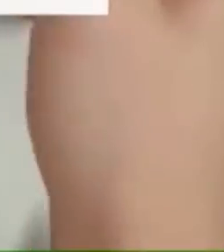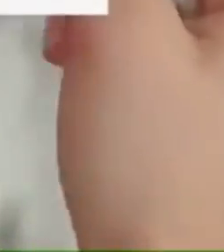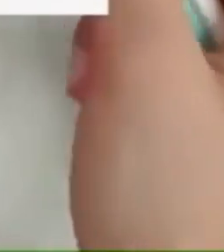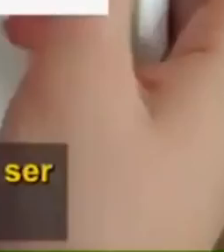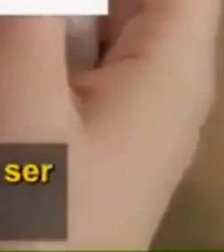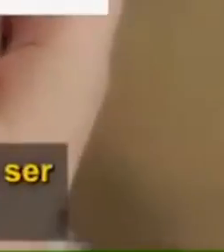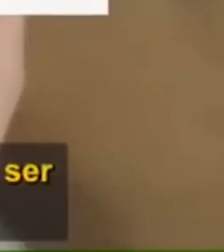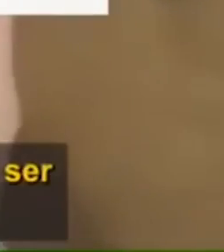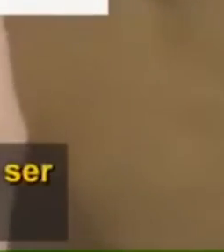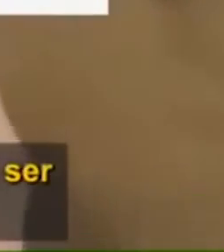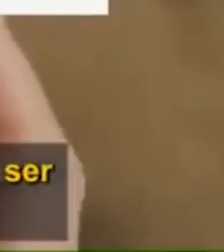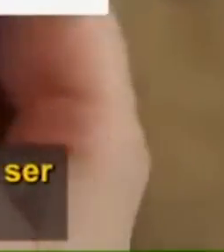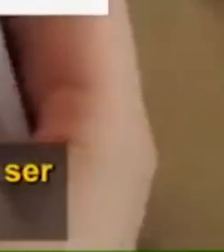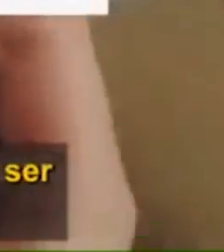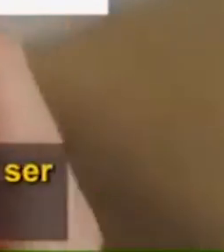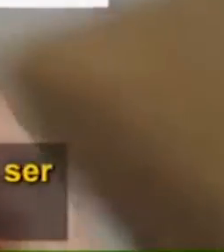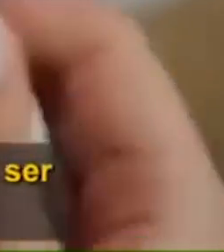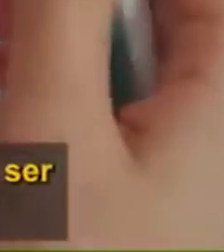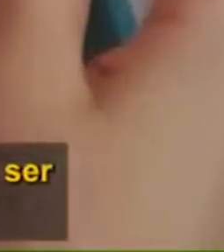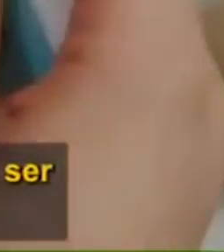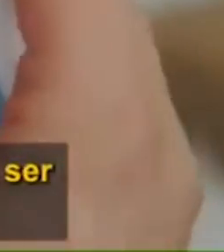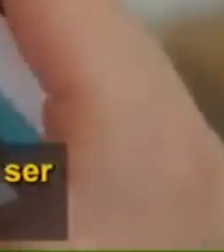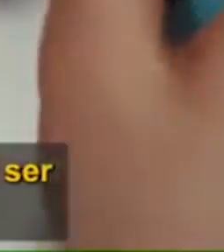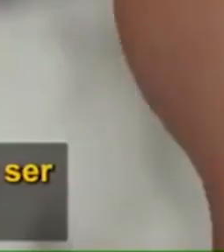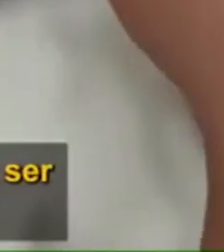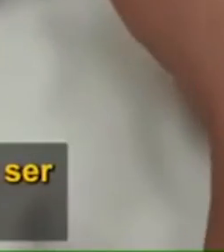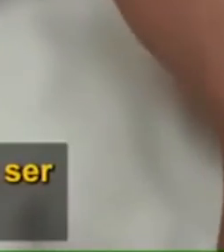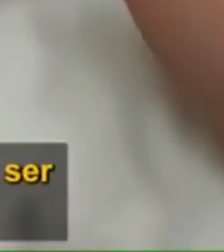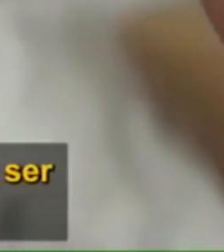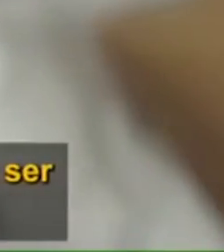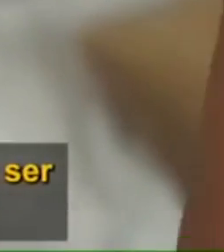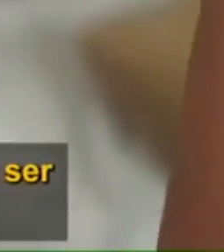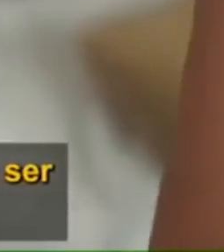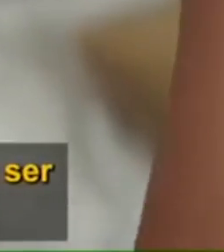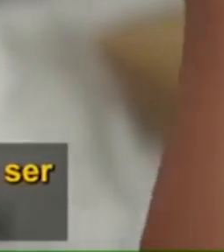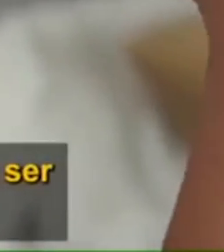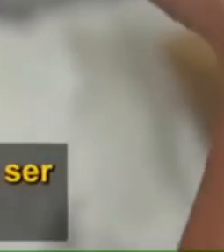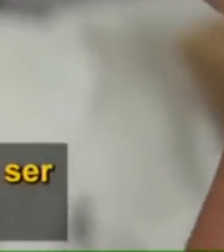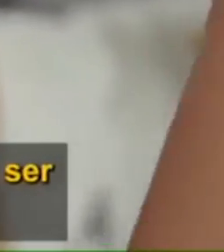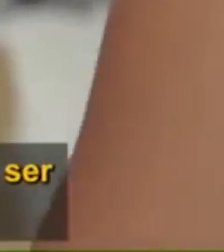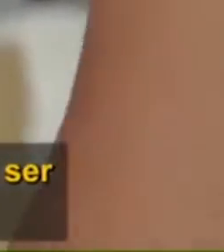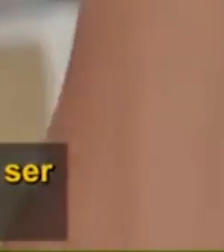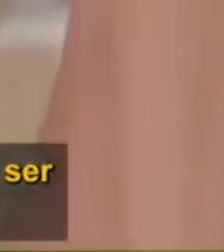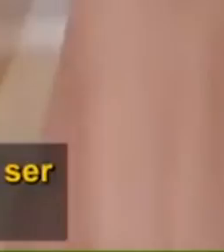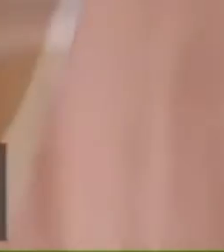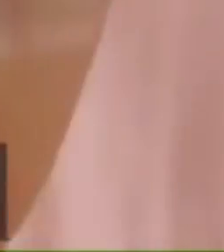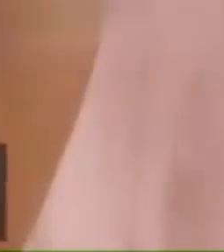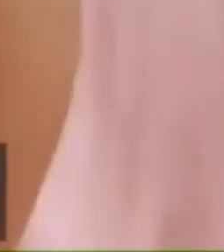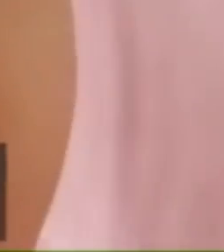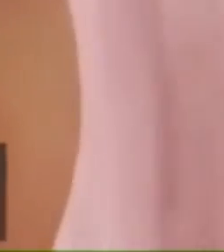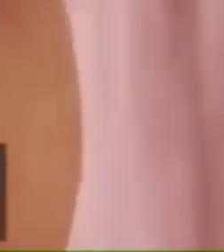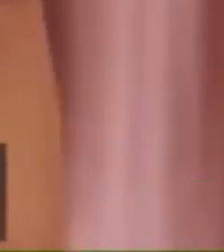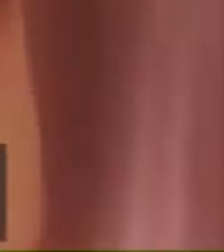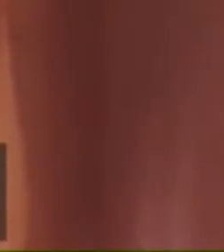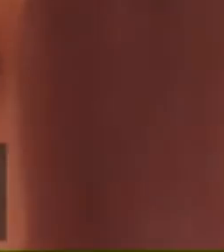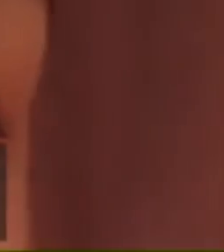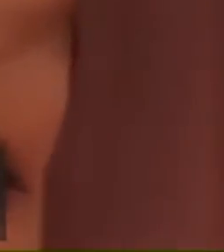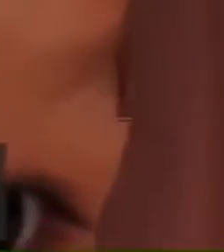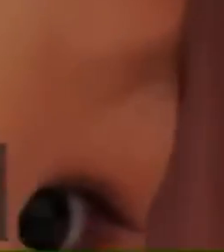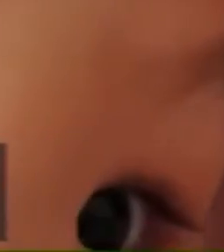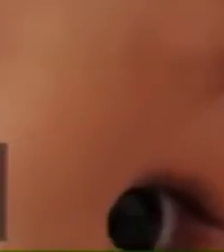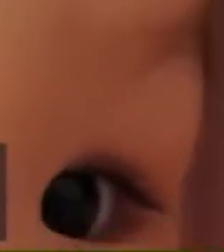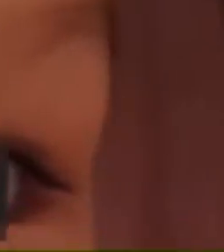Diagnóstico. O diagnóstico de SAF não é fácil e precisa ser o mais precoce possível. As